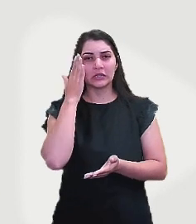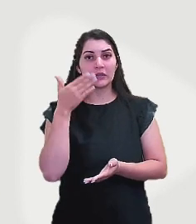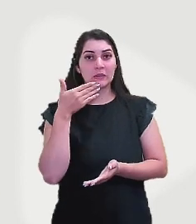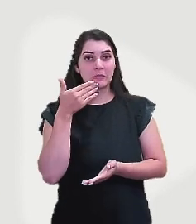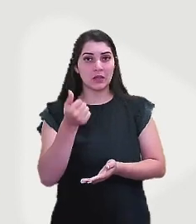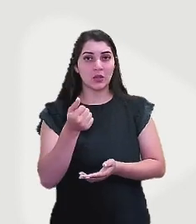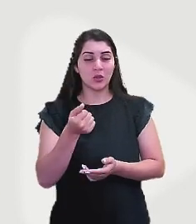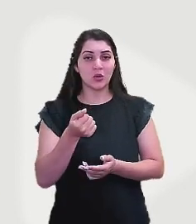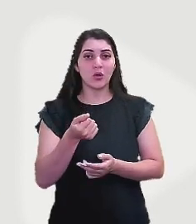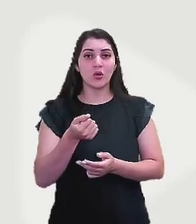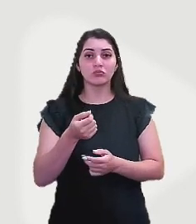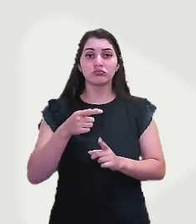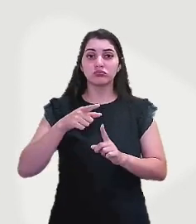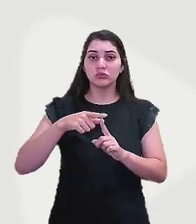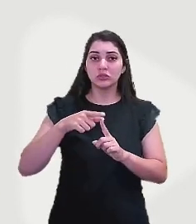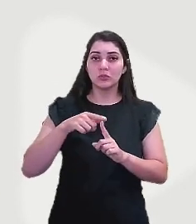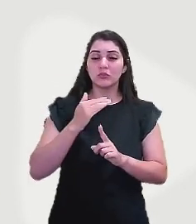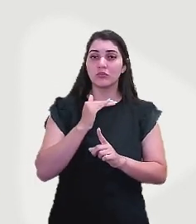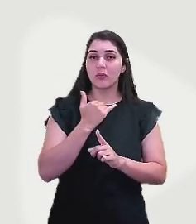as causas da morte.